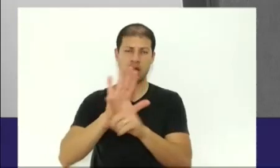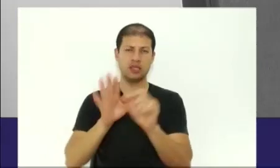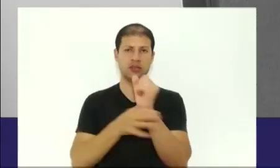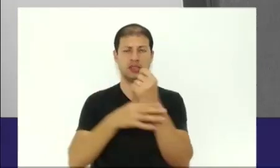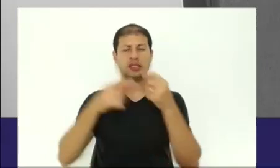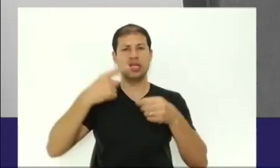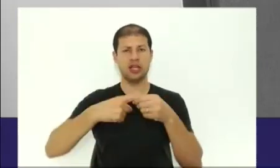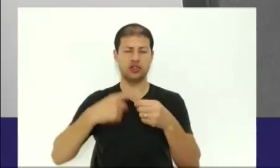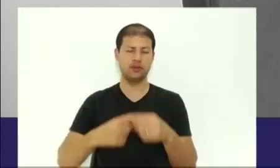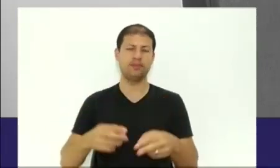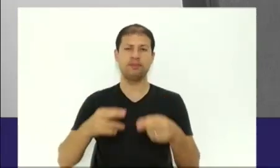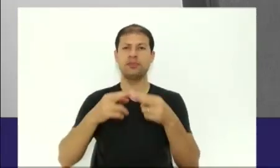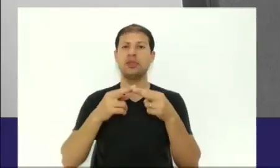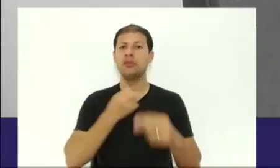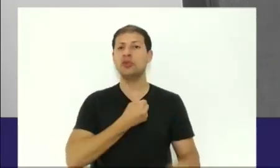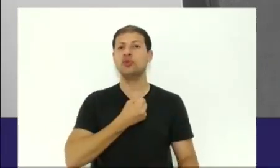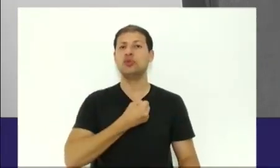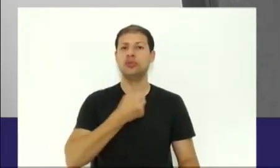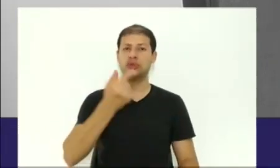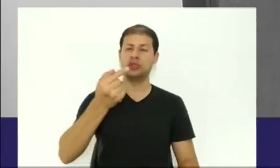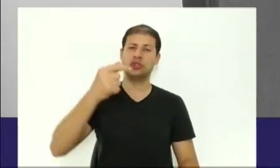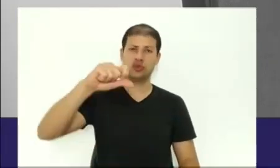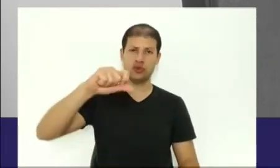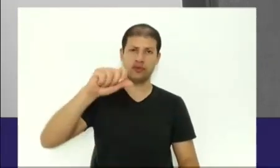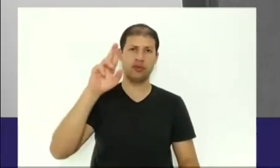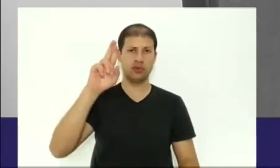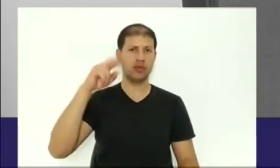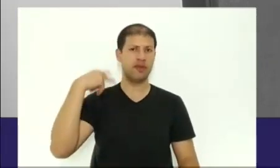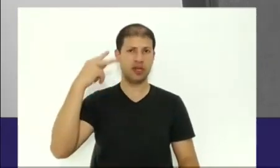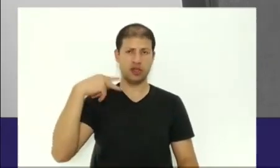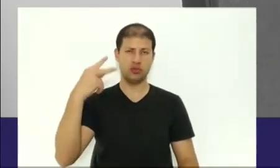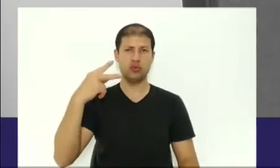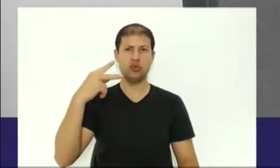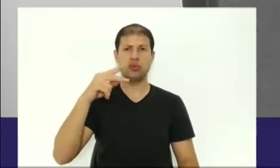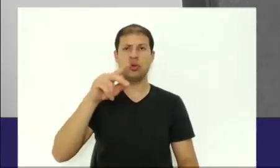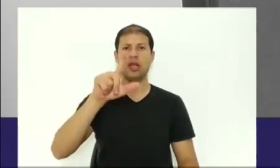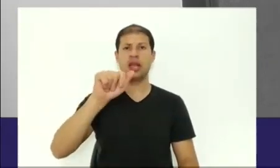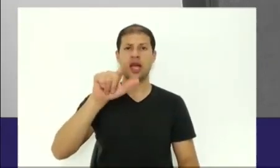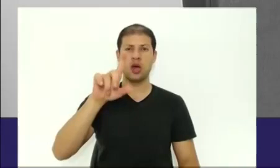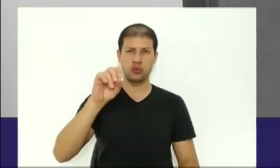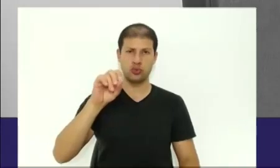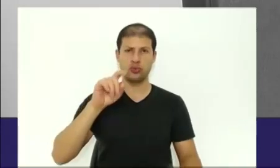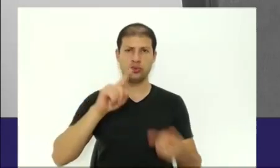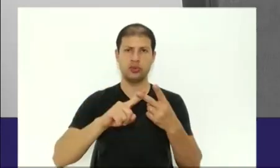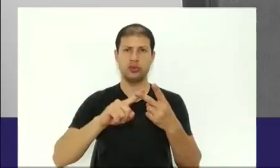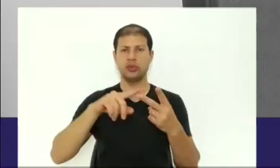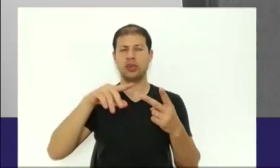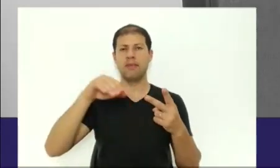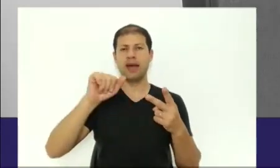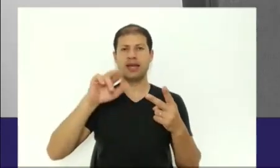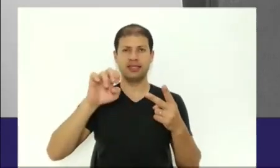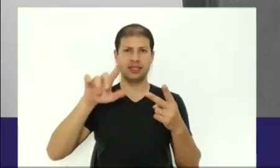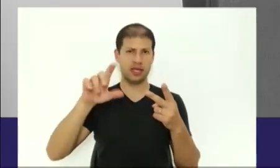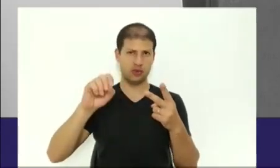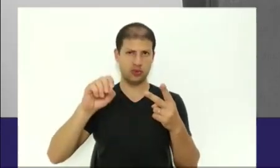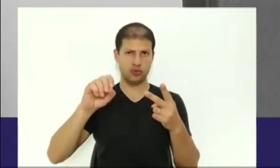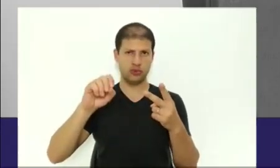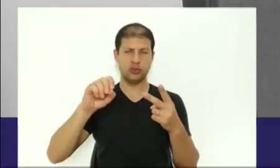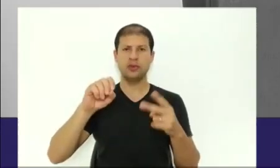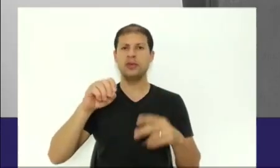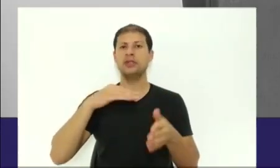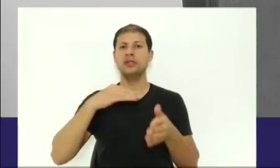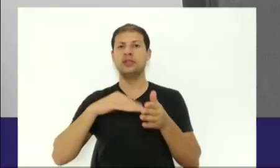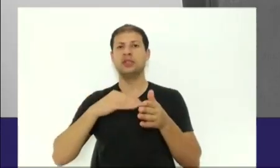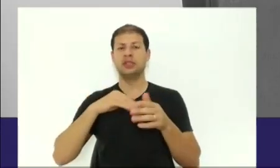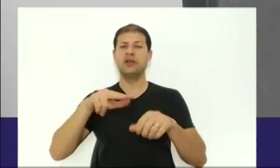Requerimento número 79, de autoria dos vereadores Sargento Laudo e Marcelo Sleiman. Ao secretário do